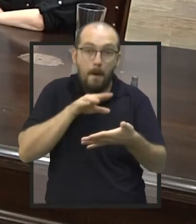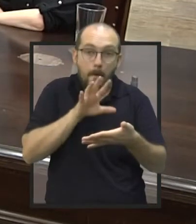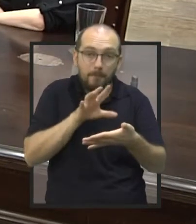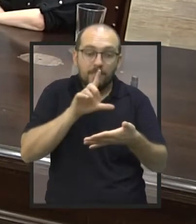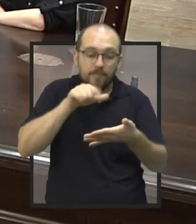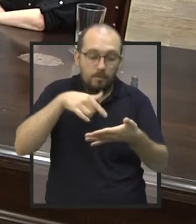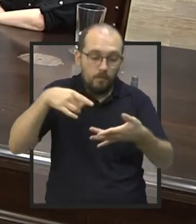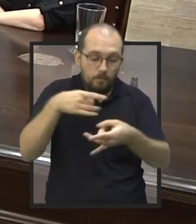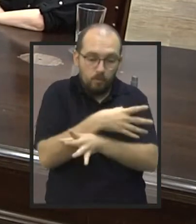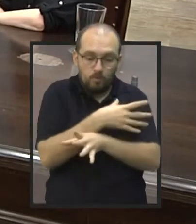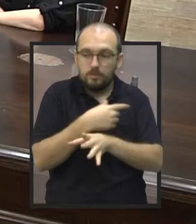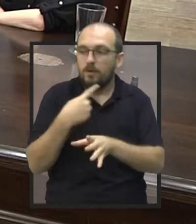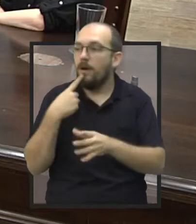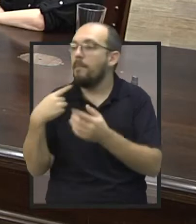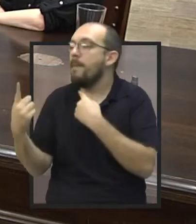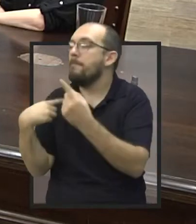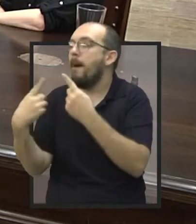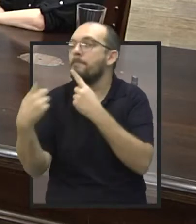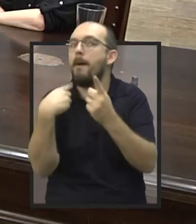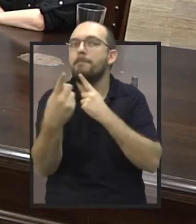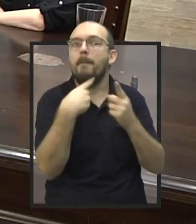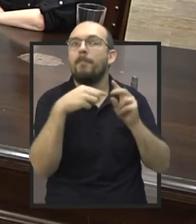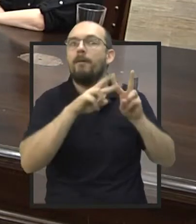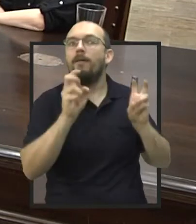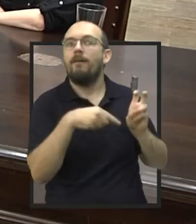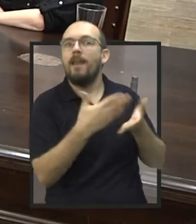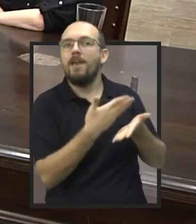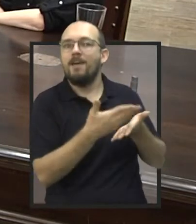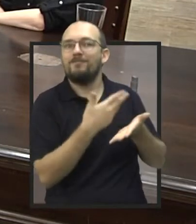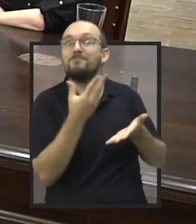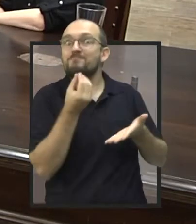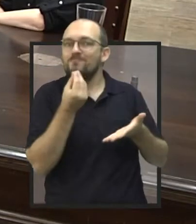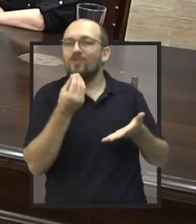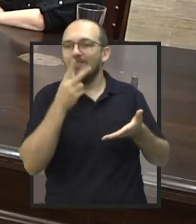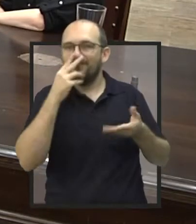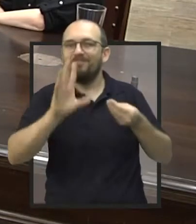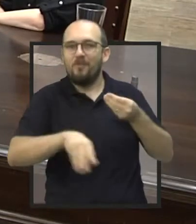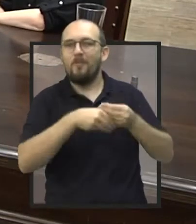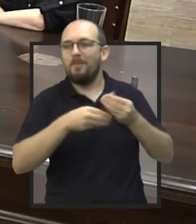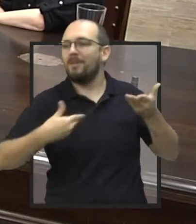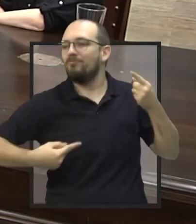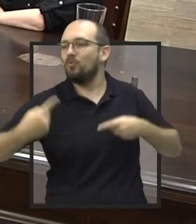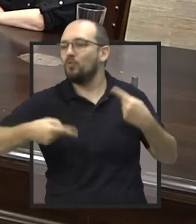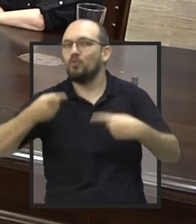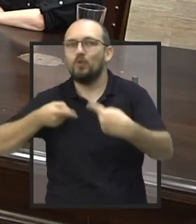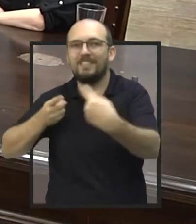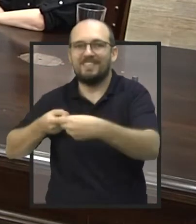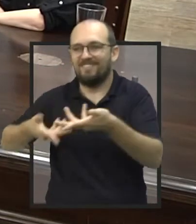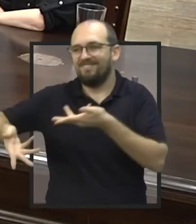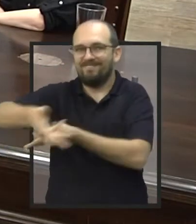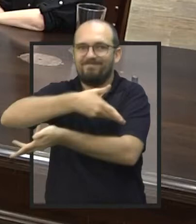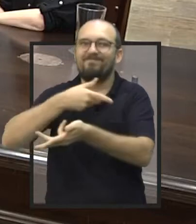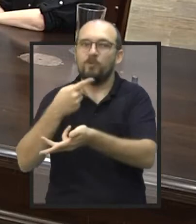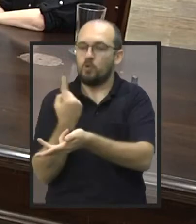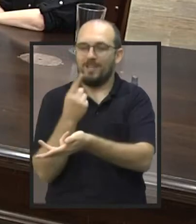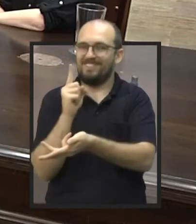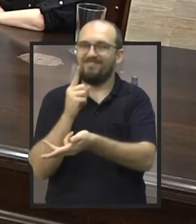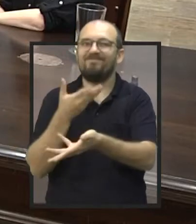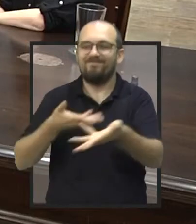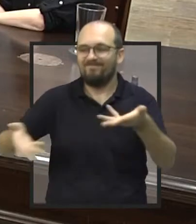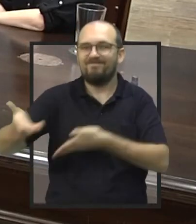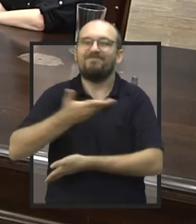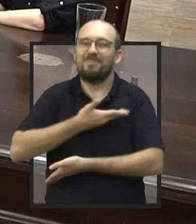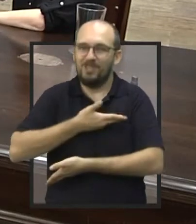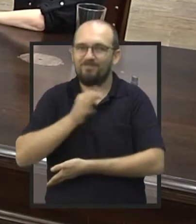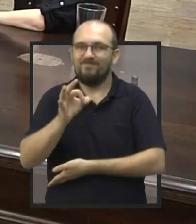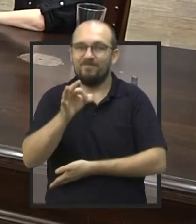aos 30, acabou assim, batendo martelo, né? Então, bastante incentivo em casa e desde